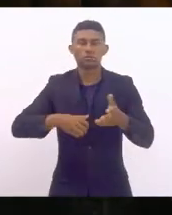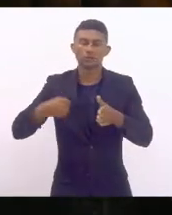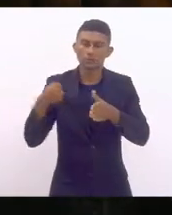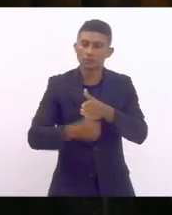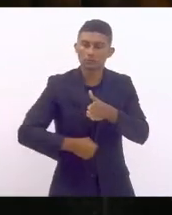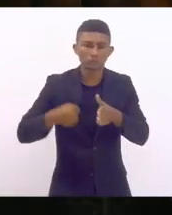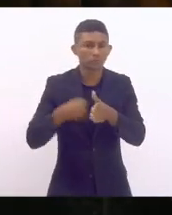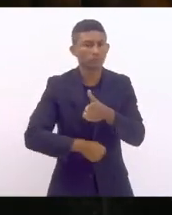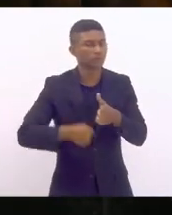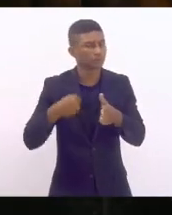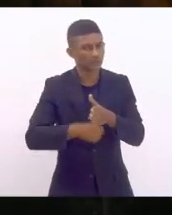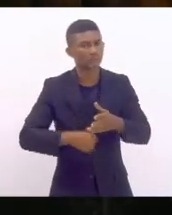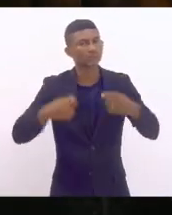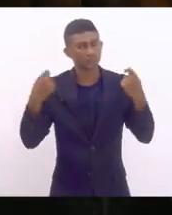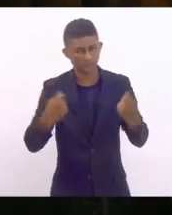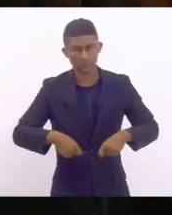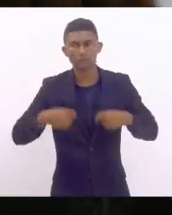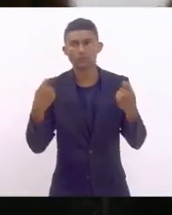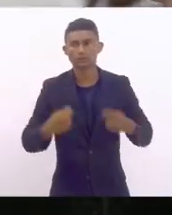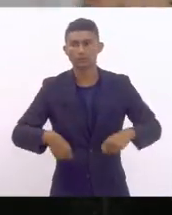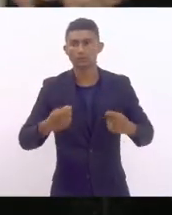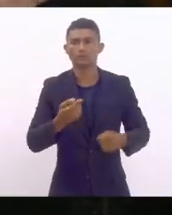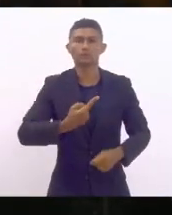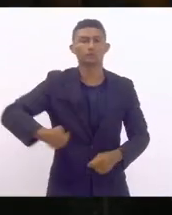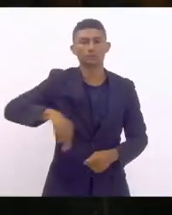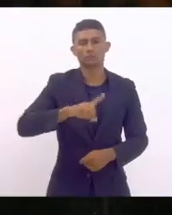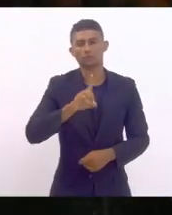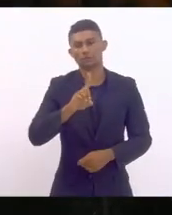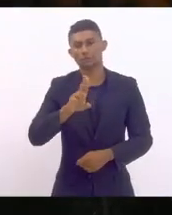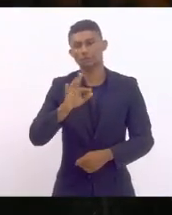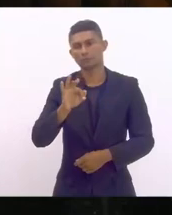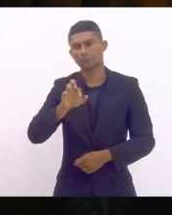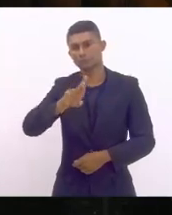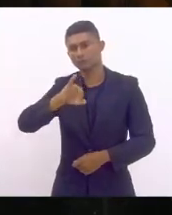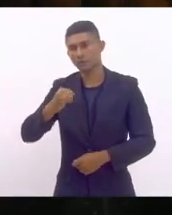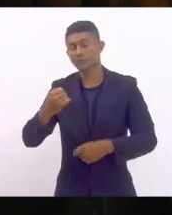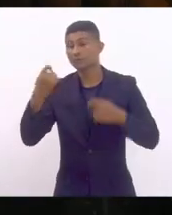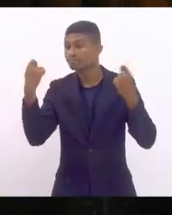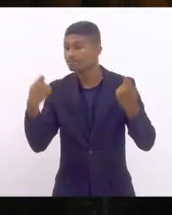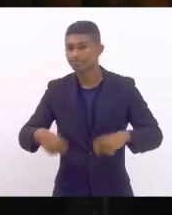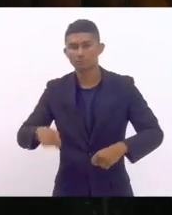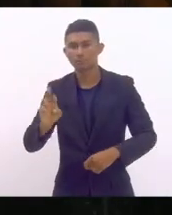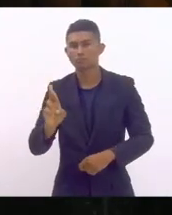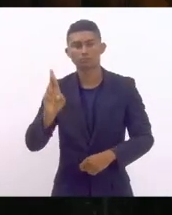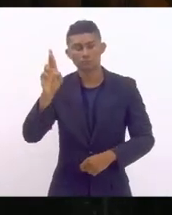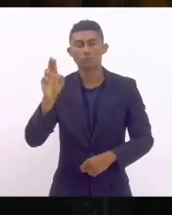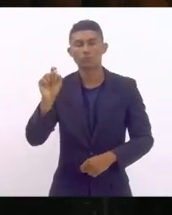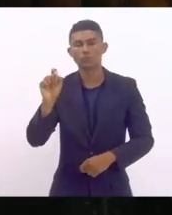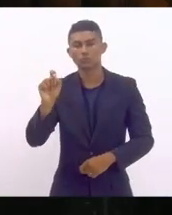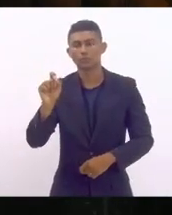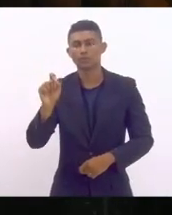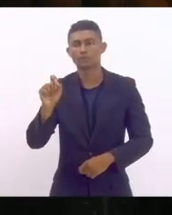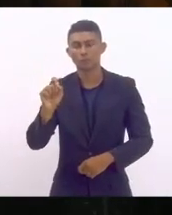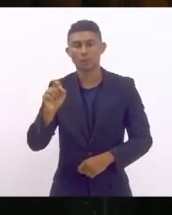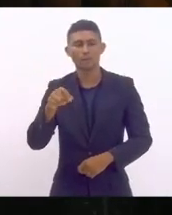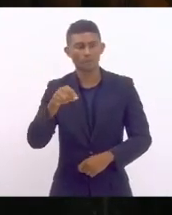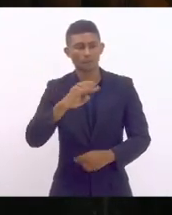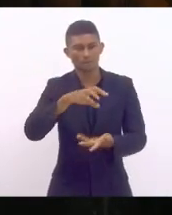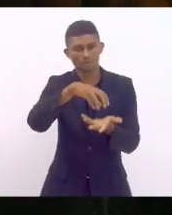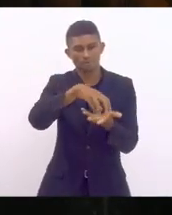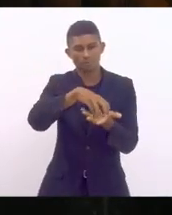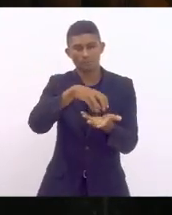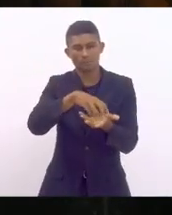pela frente e nós dado ferj lideramos o Observatório do conhecimento que é uma rede formada